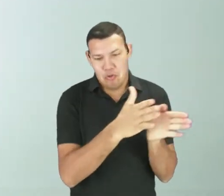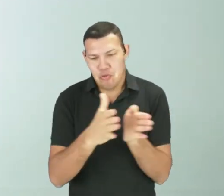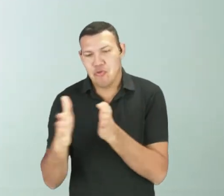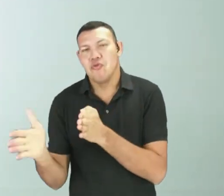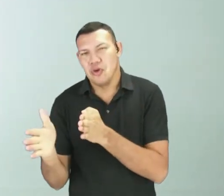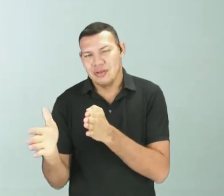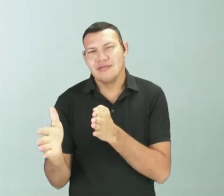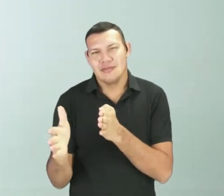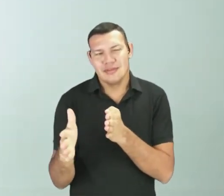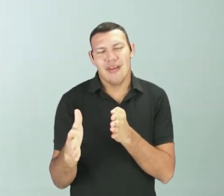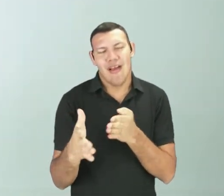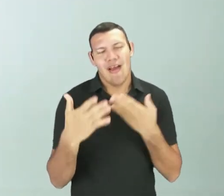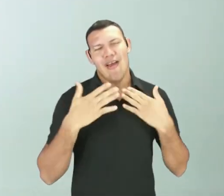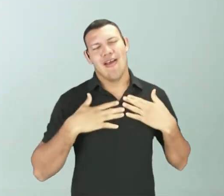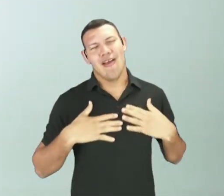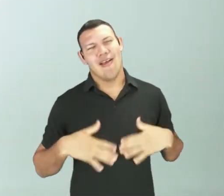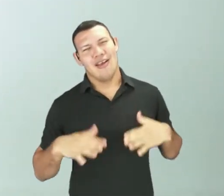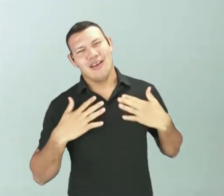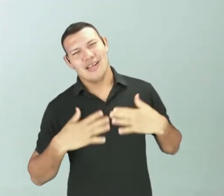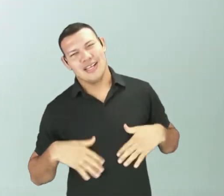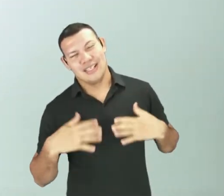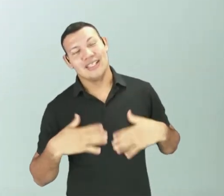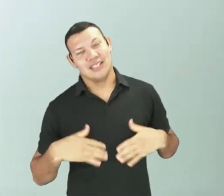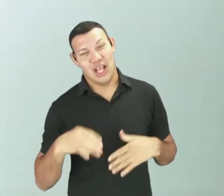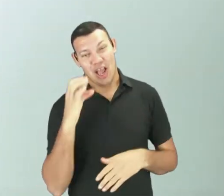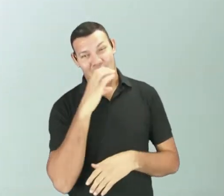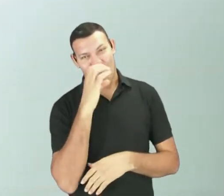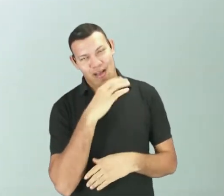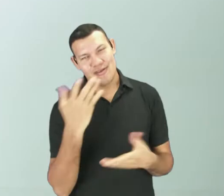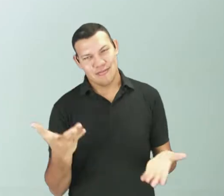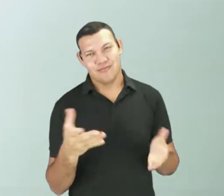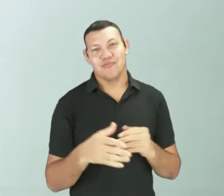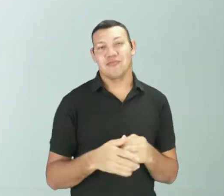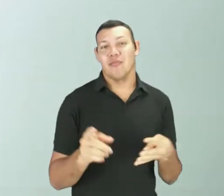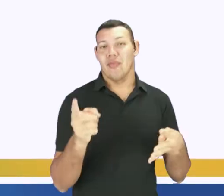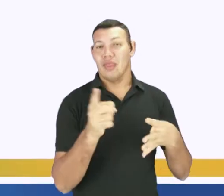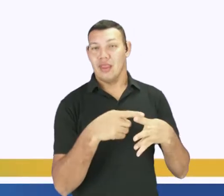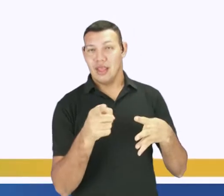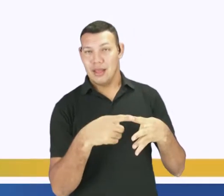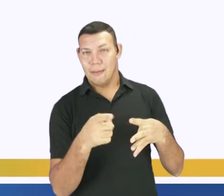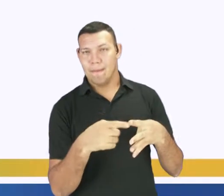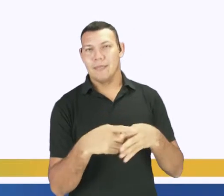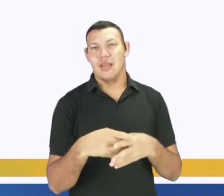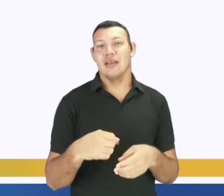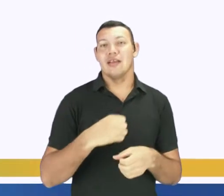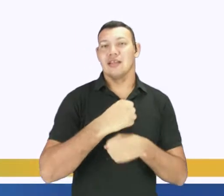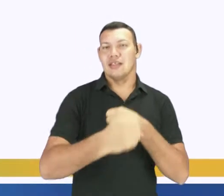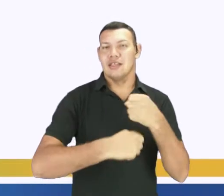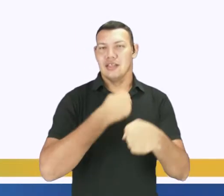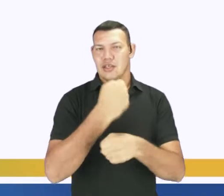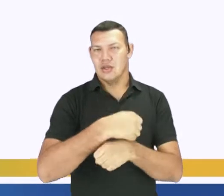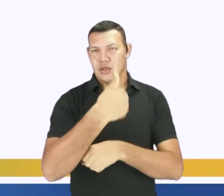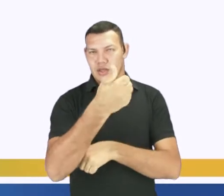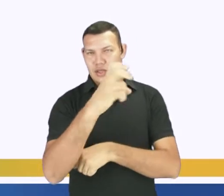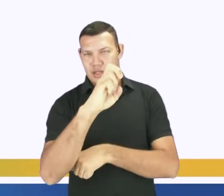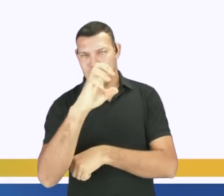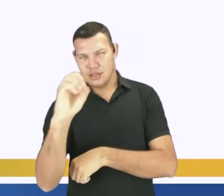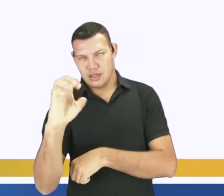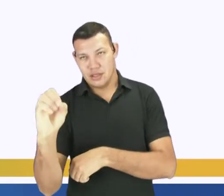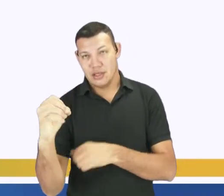só que bem devagarzinho, né? Bem breve, tá bom? A primeira fase, ela vai se dar a partir de 1500